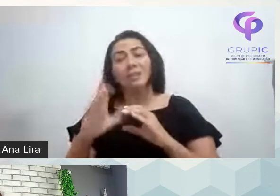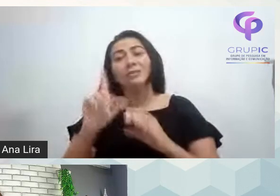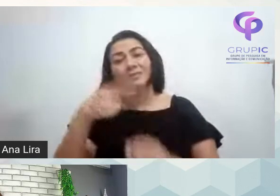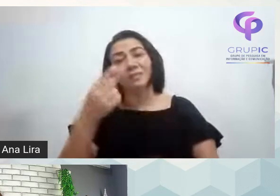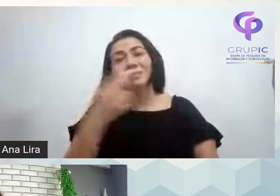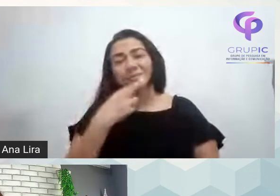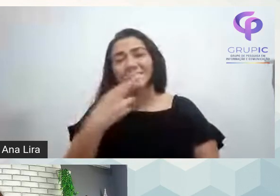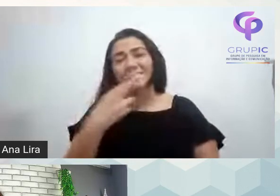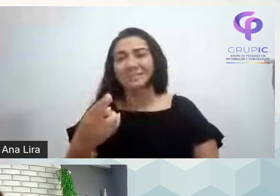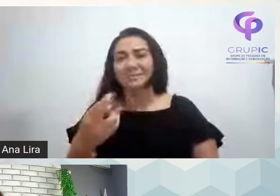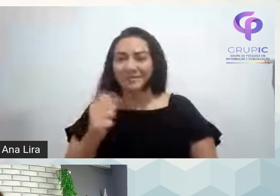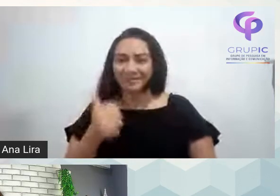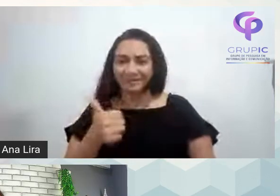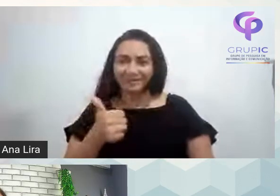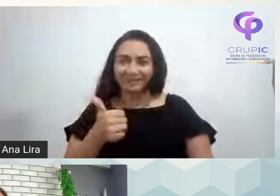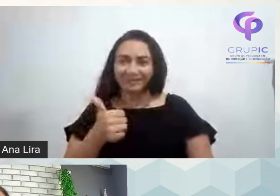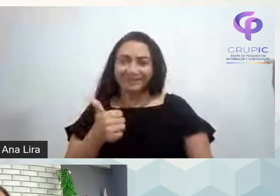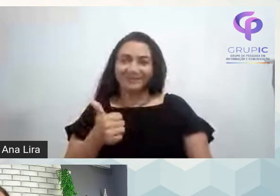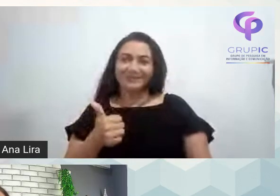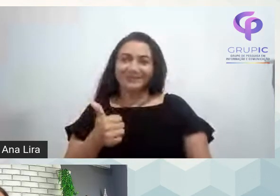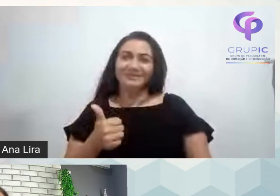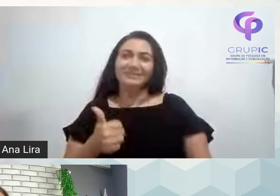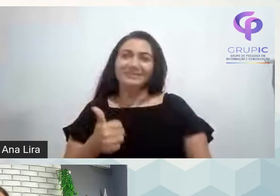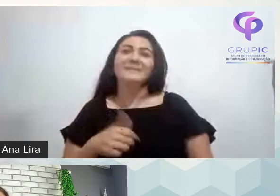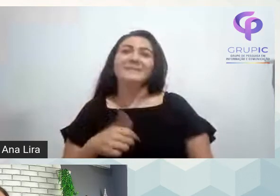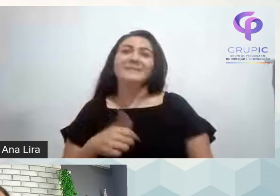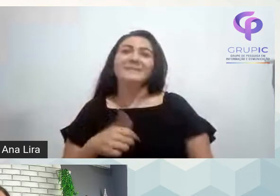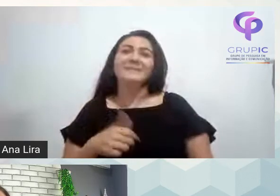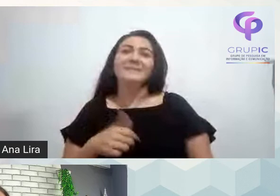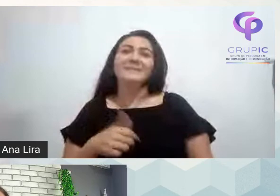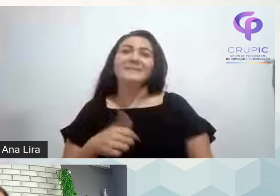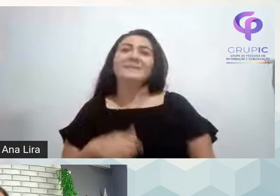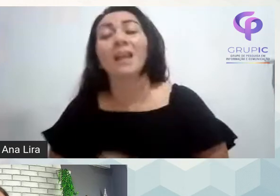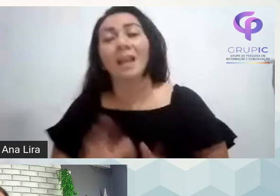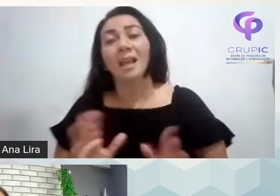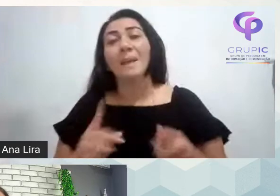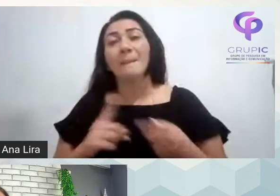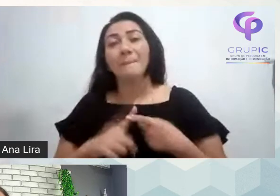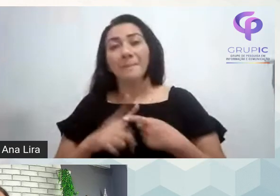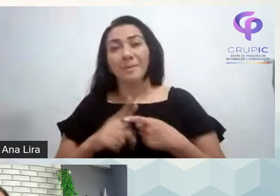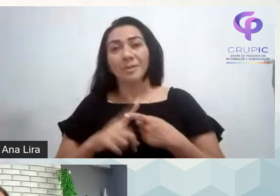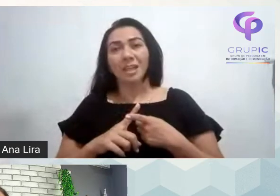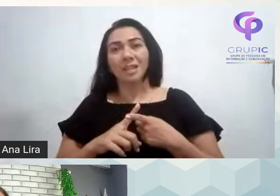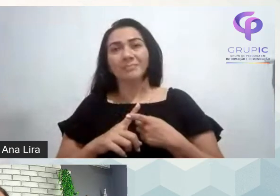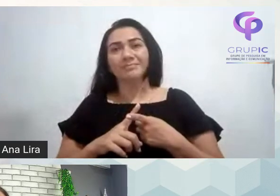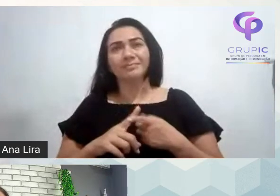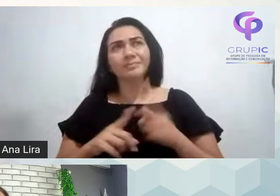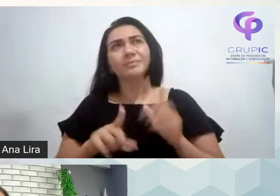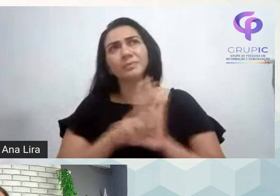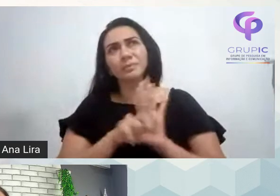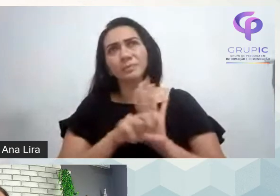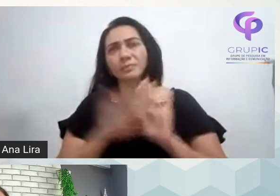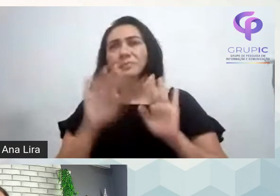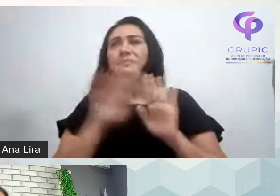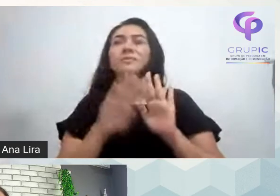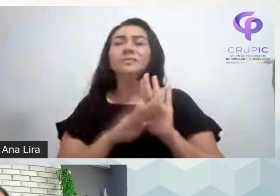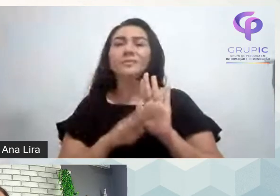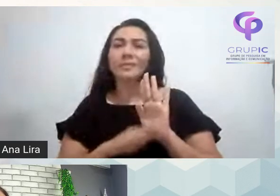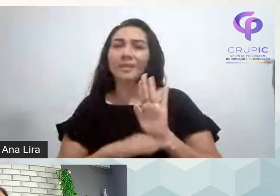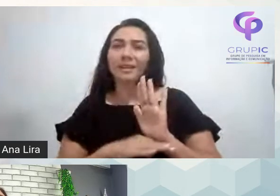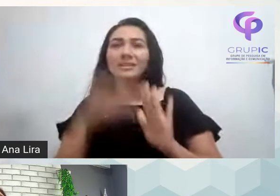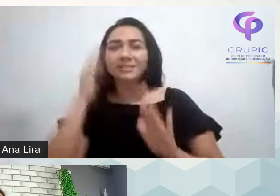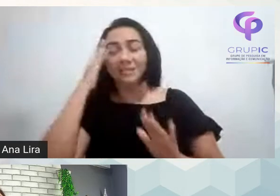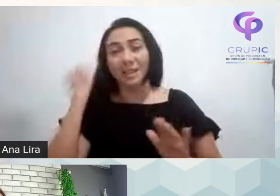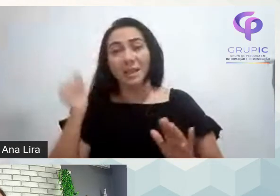assim, eu entendo, eu lembro da norma, sei a norma de cor e salteado, mas às vezes a gente fica um pouquinho bugado, até porque